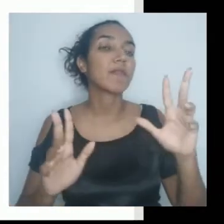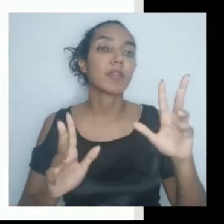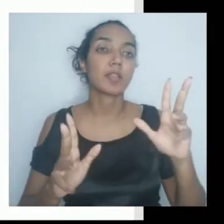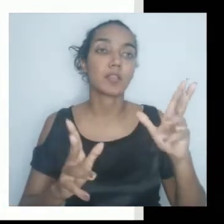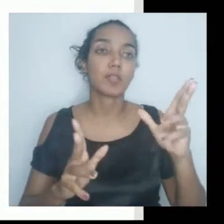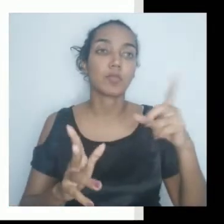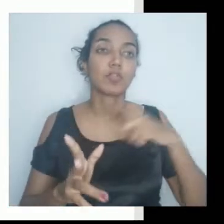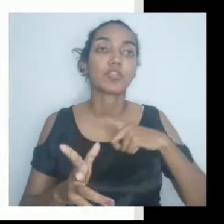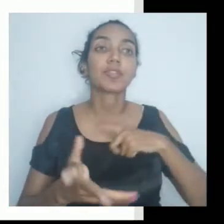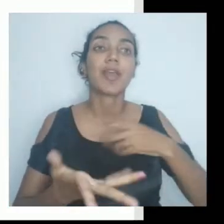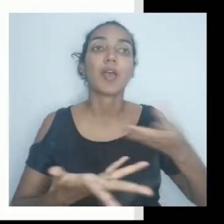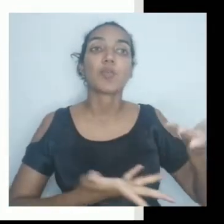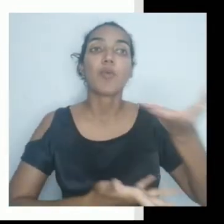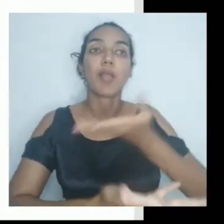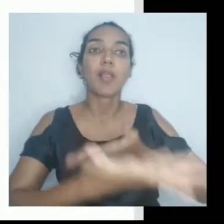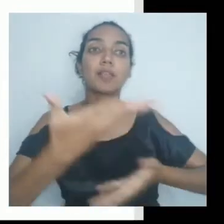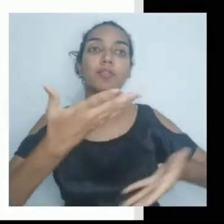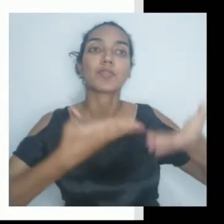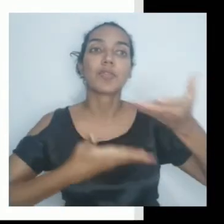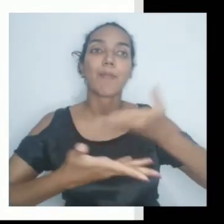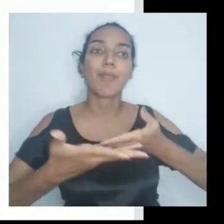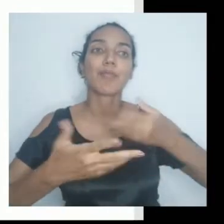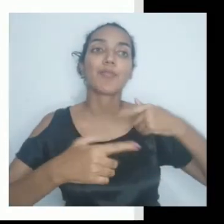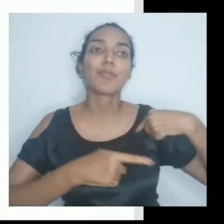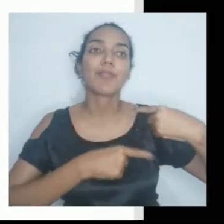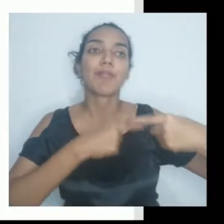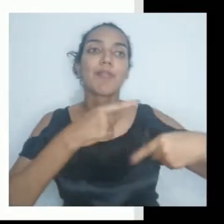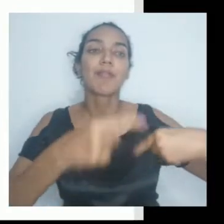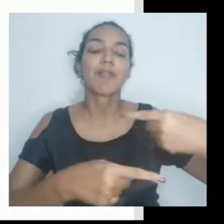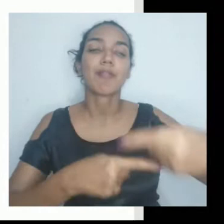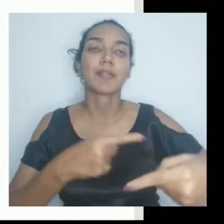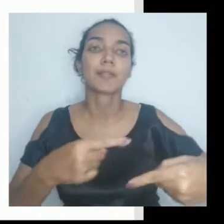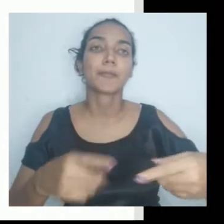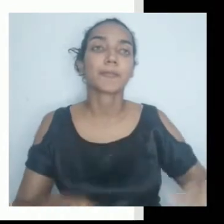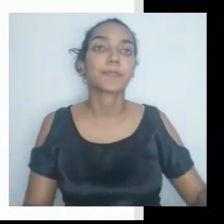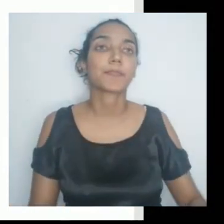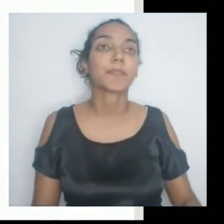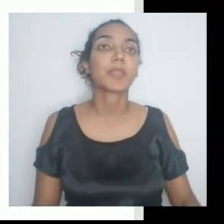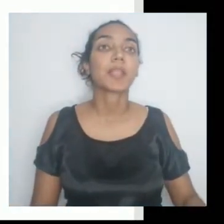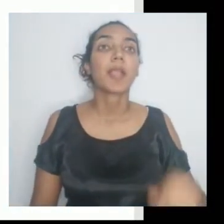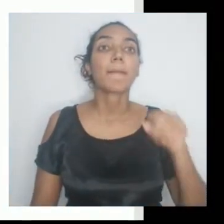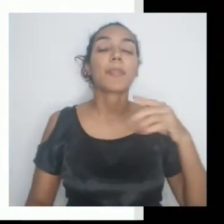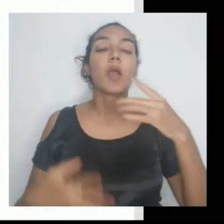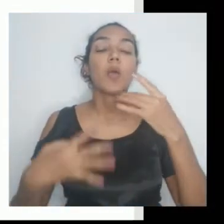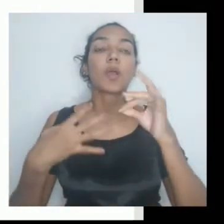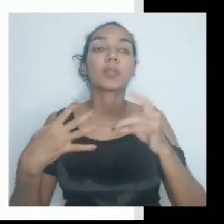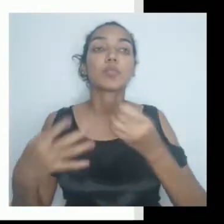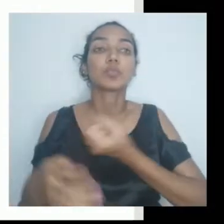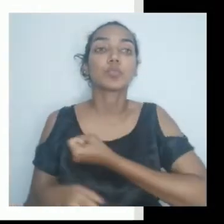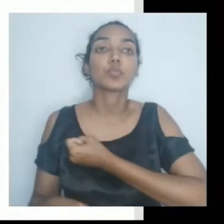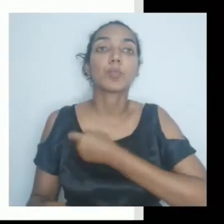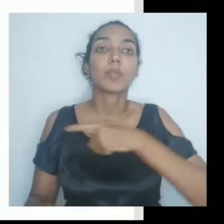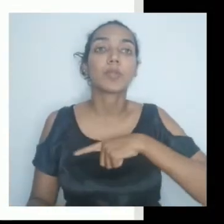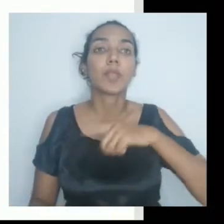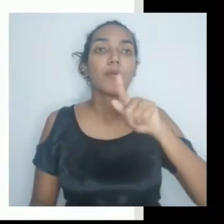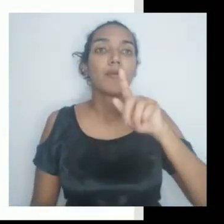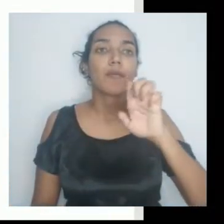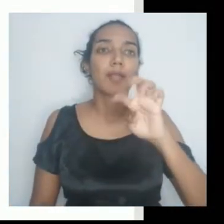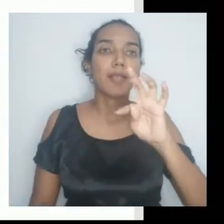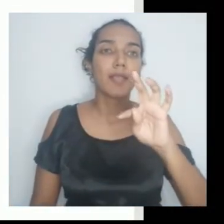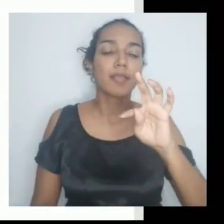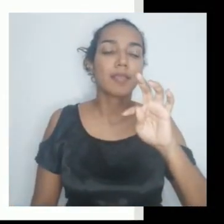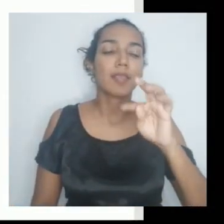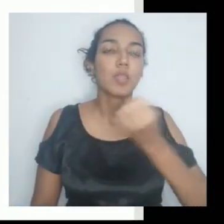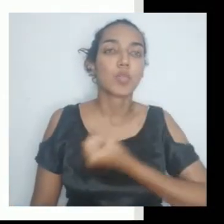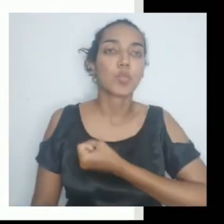classes, de herança, certo? Para o atributo número eu tenho get número e get saldo para